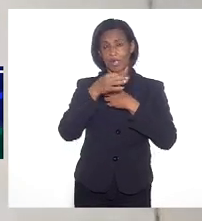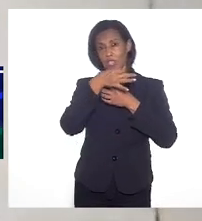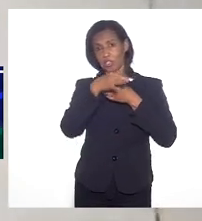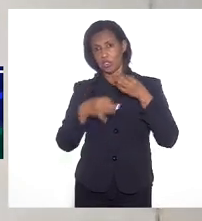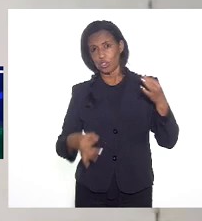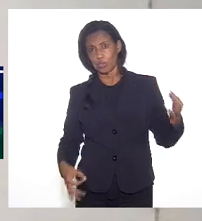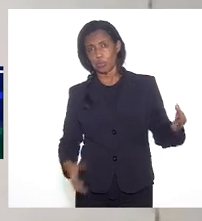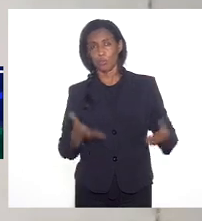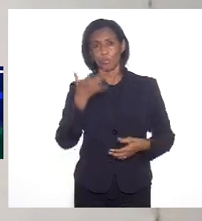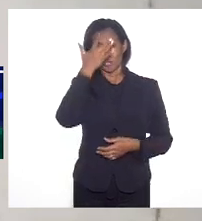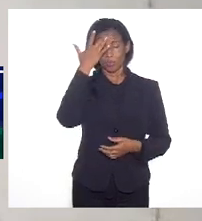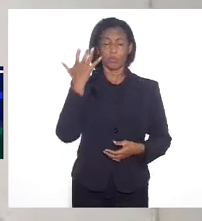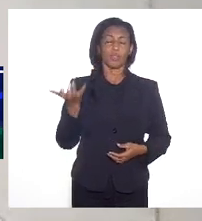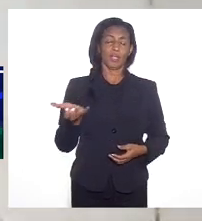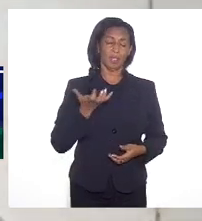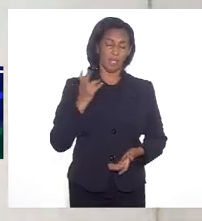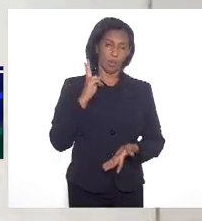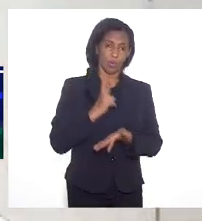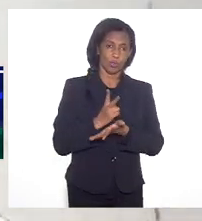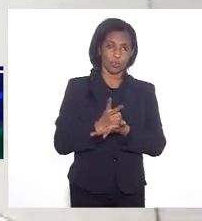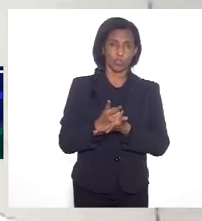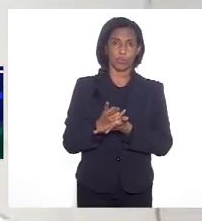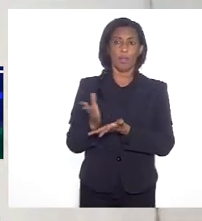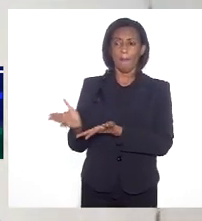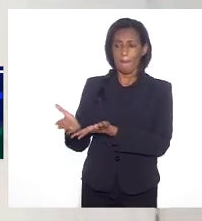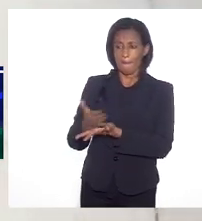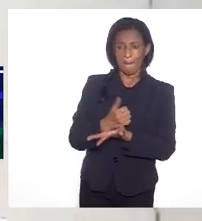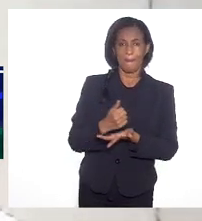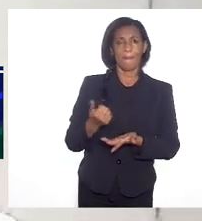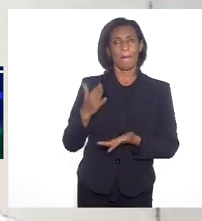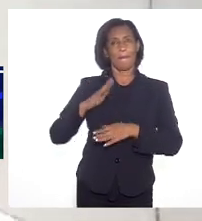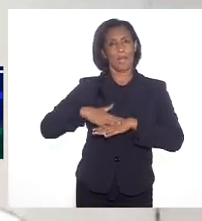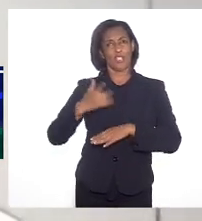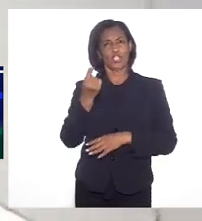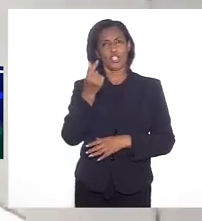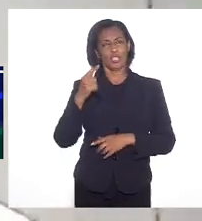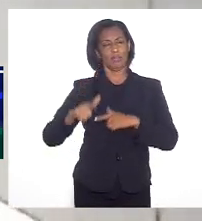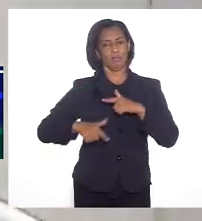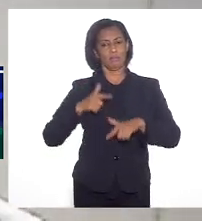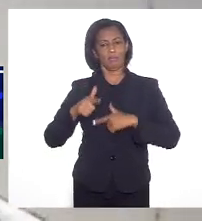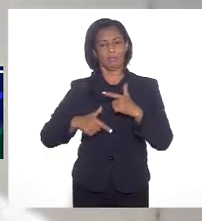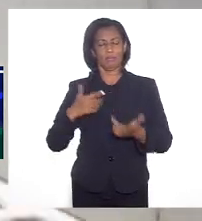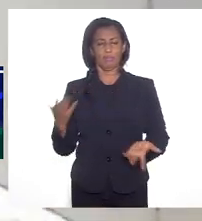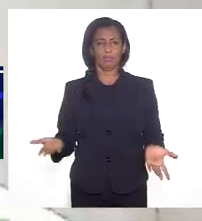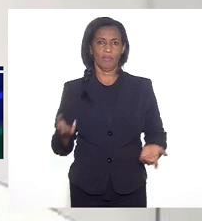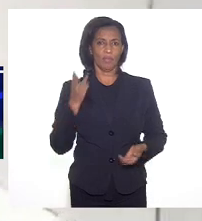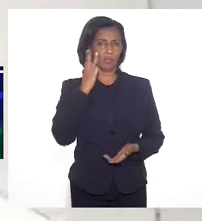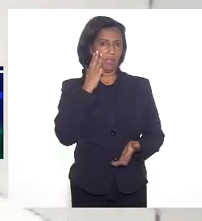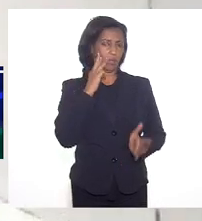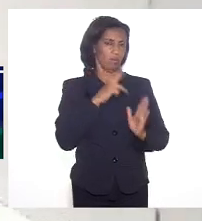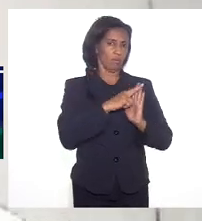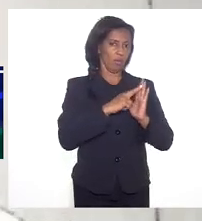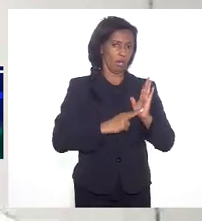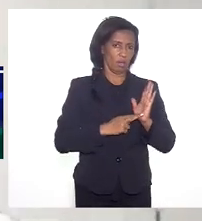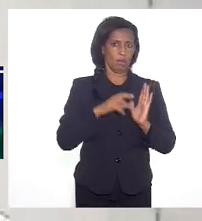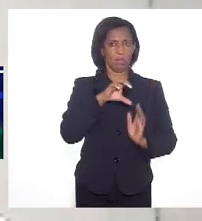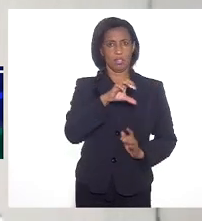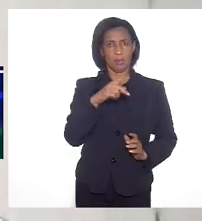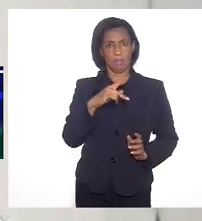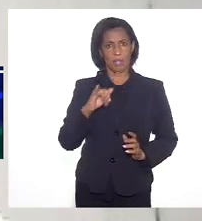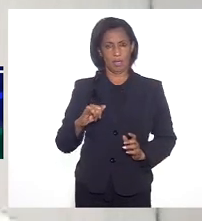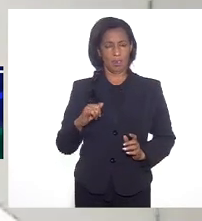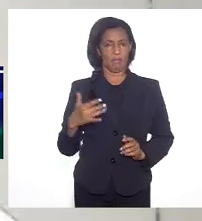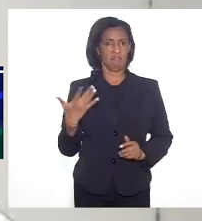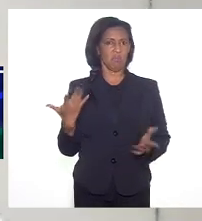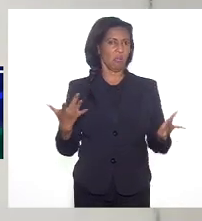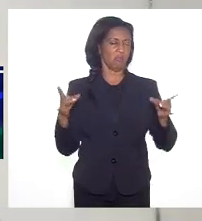daqueles que ainda querem retirar mais direitos dos servidores então acho que o deputado Valdeque Carneiro foi o nosso relator aí na CPI acho